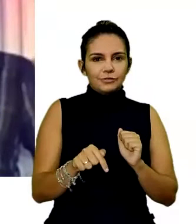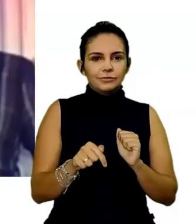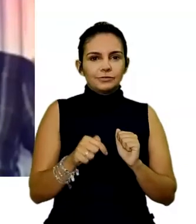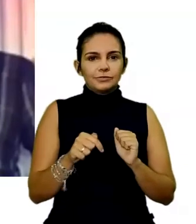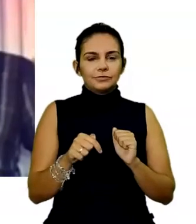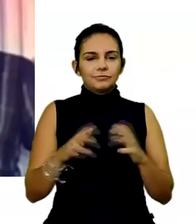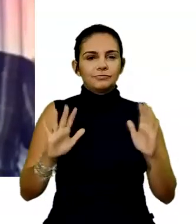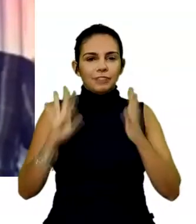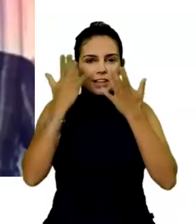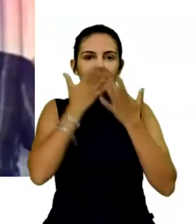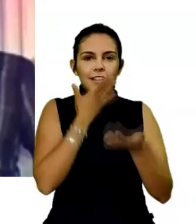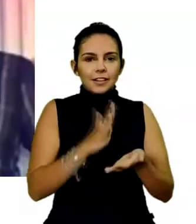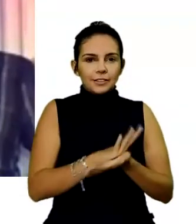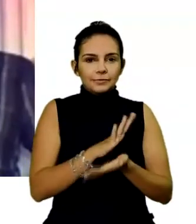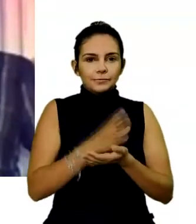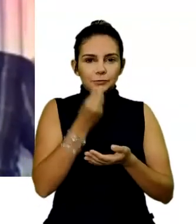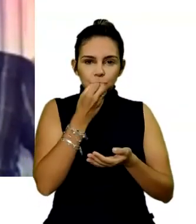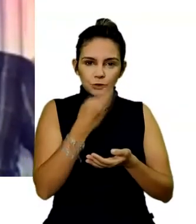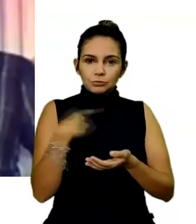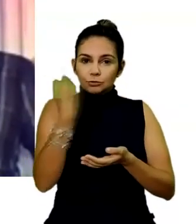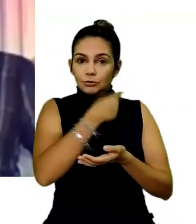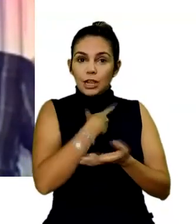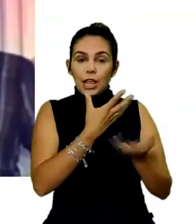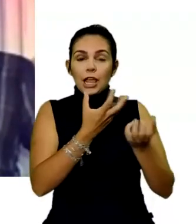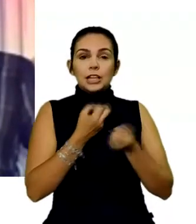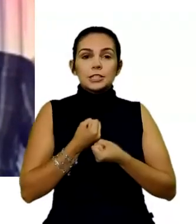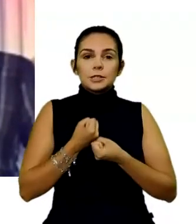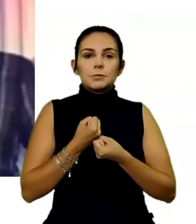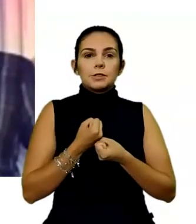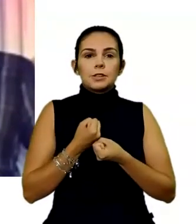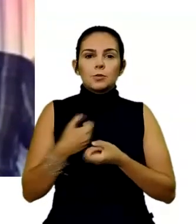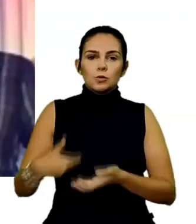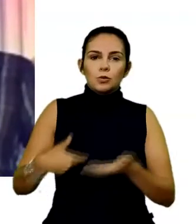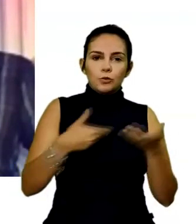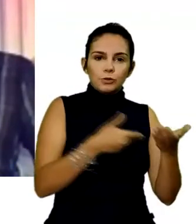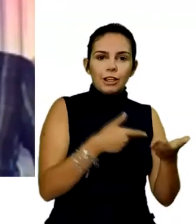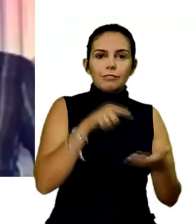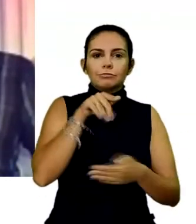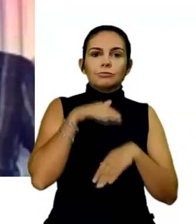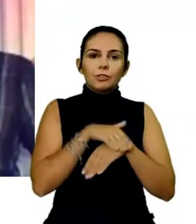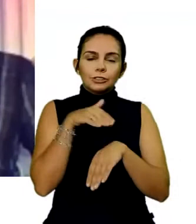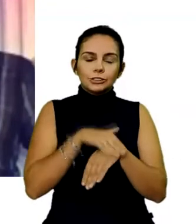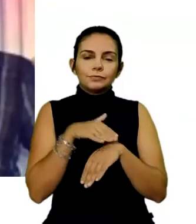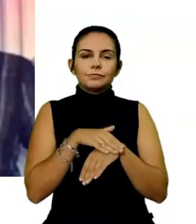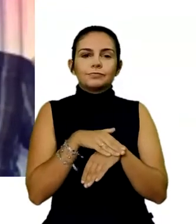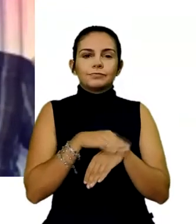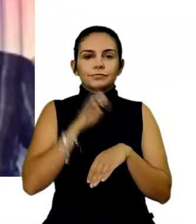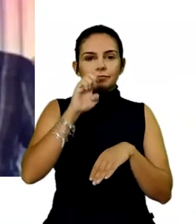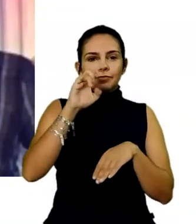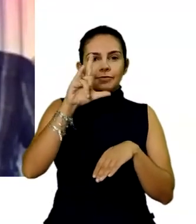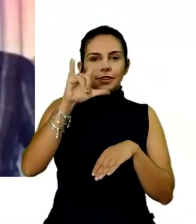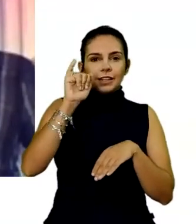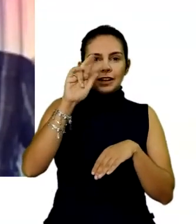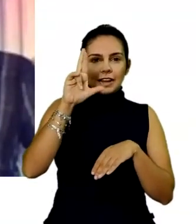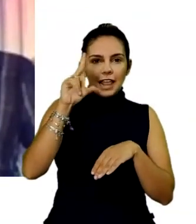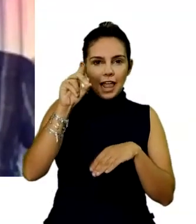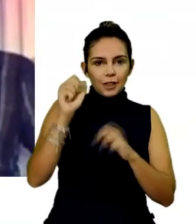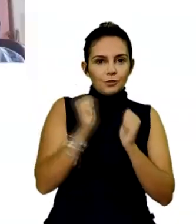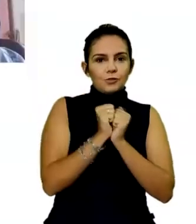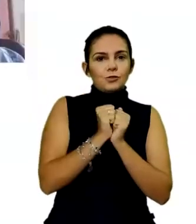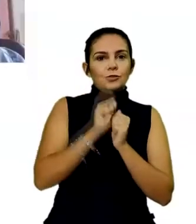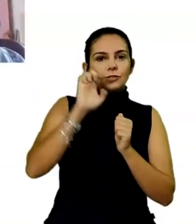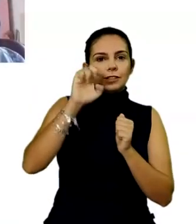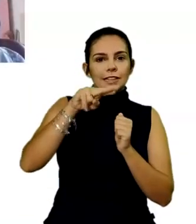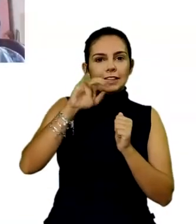Natal Araxá. Muito bom. E nós vamos receber os convidados dessa noite, Eliardo e Mary França. Boa